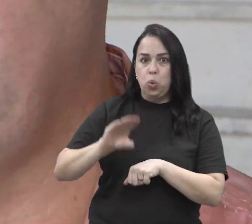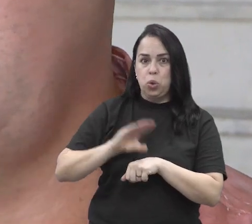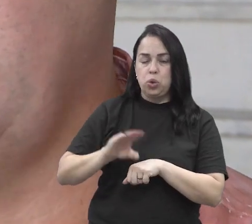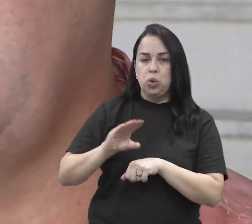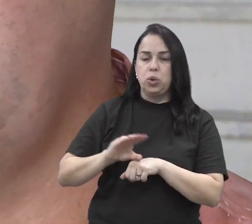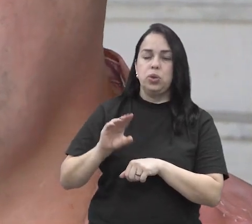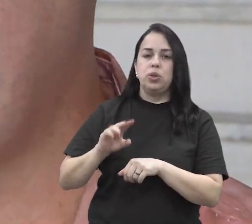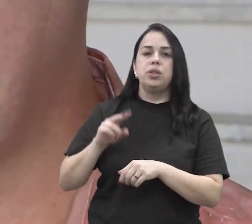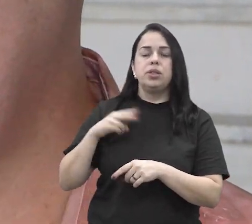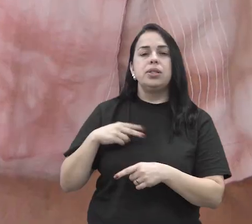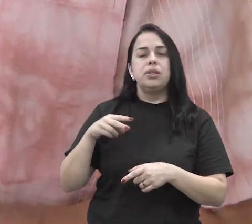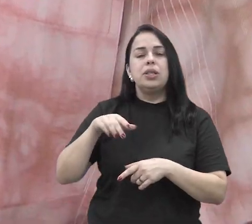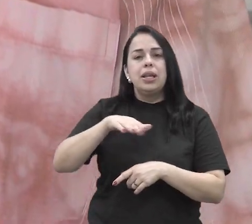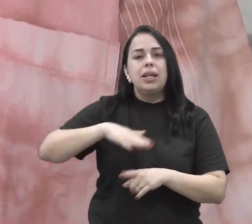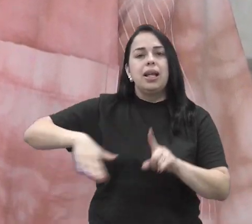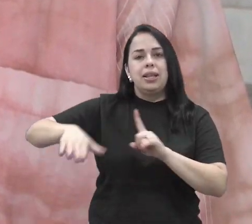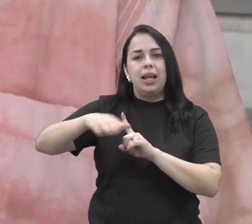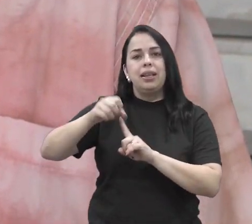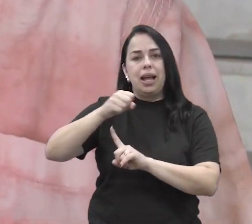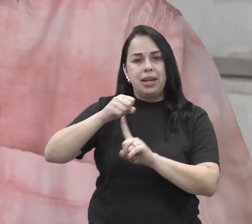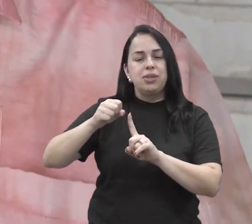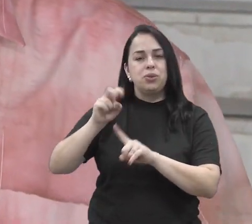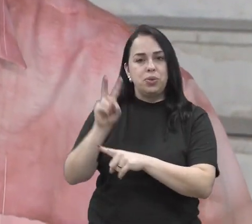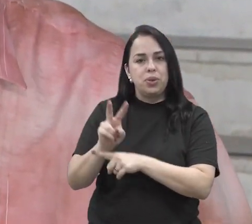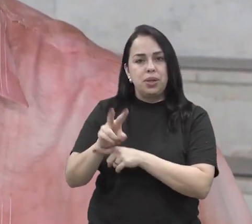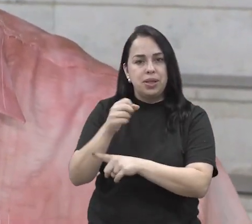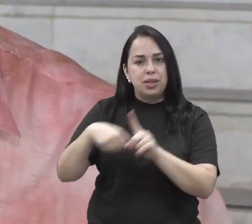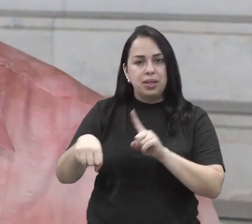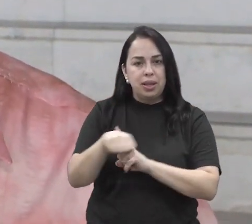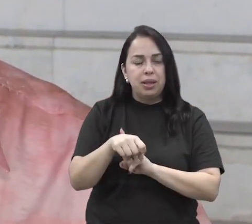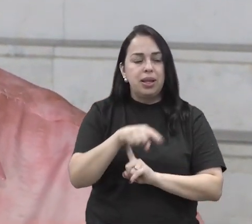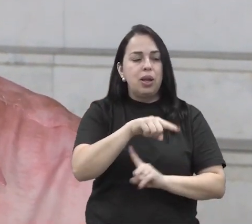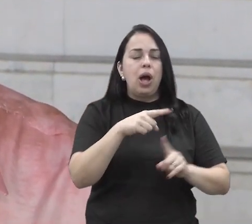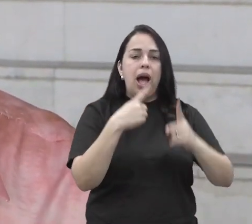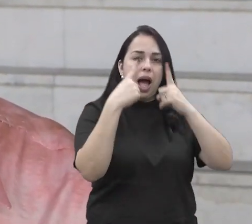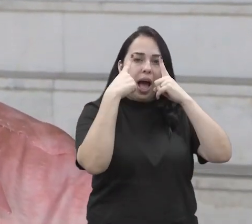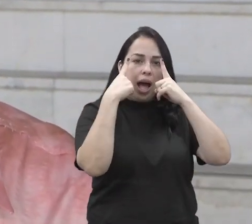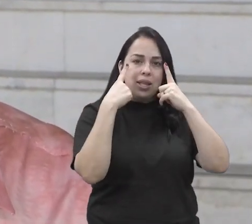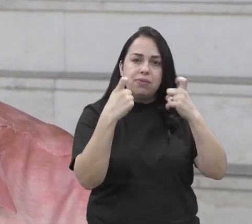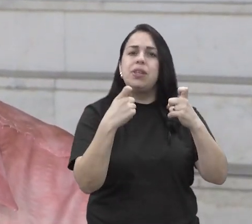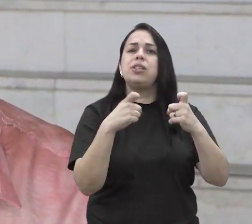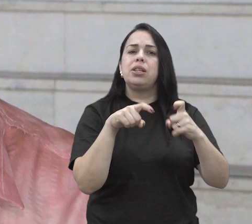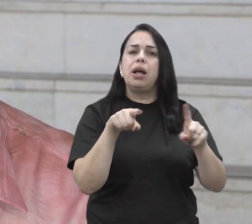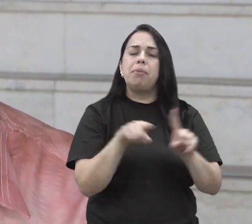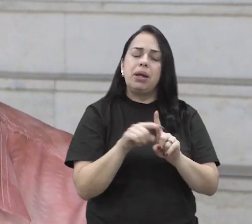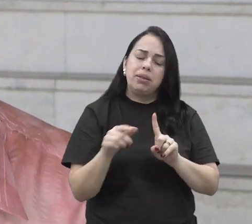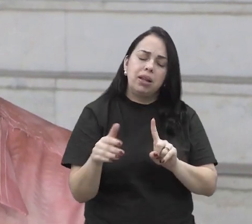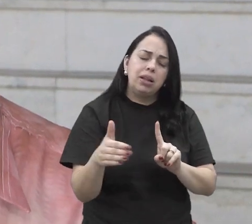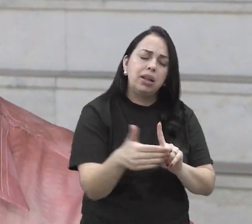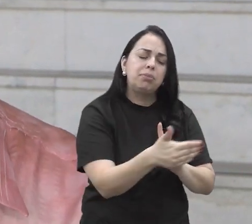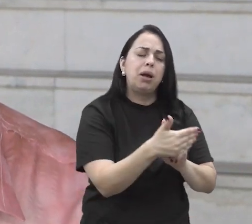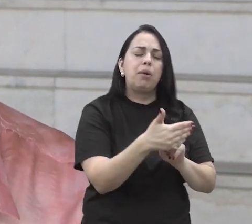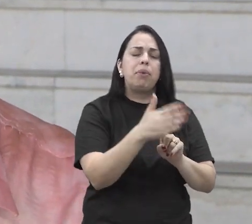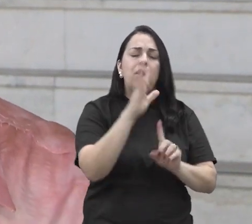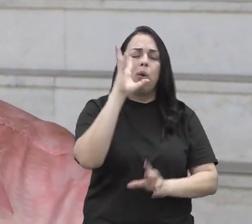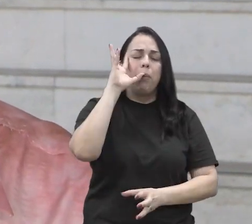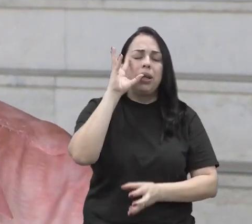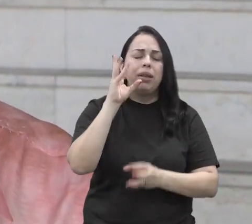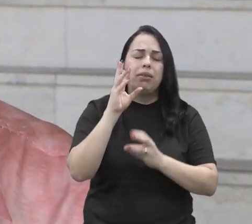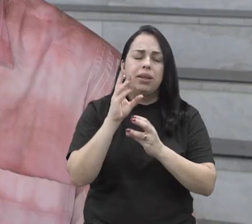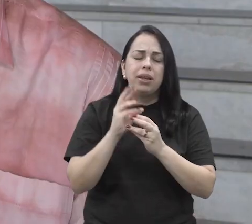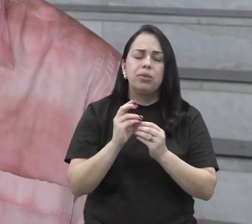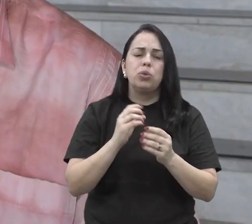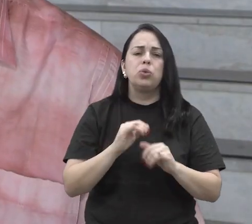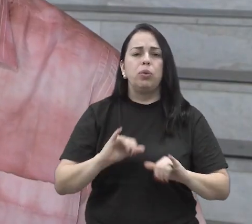Serviço Social da Univap, a assistência às vítimas também passa por um processo de acolhimento que ajude na compreensão da